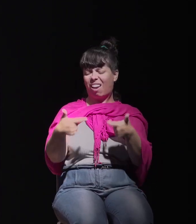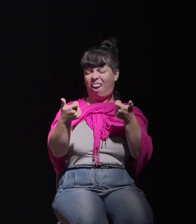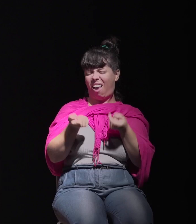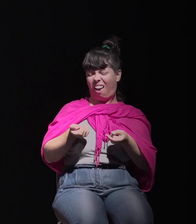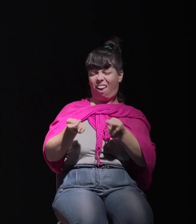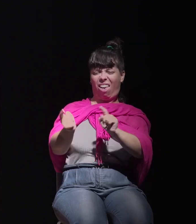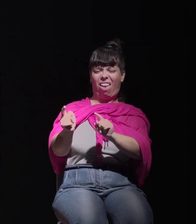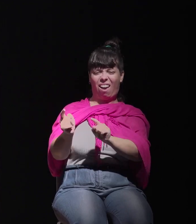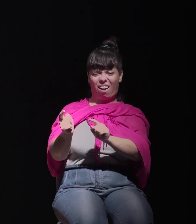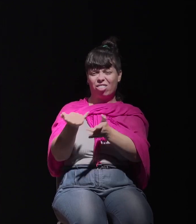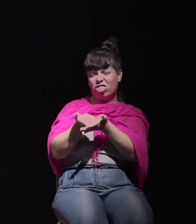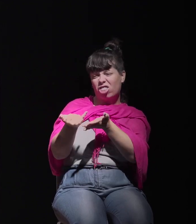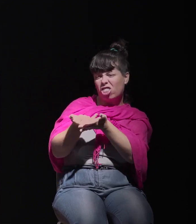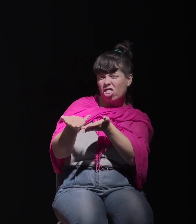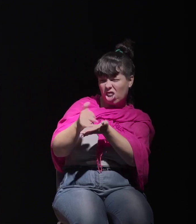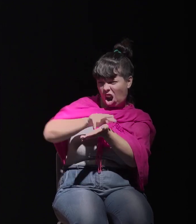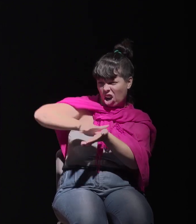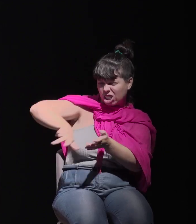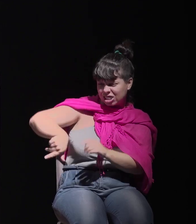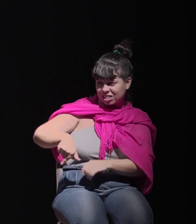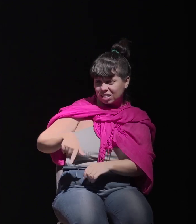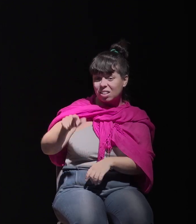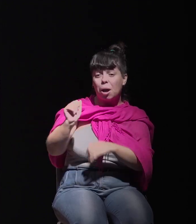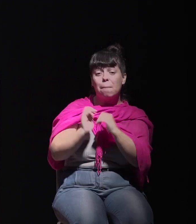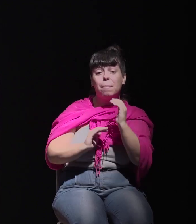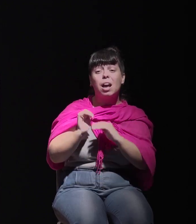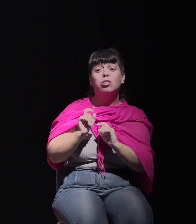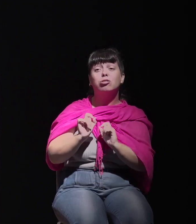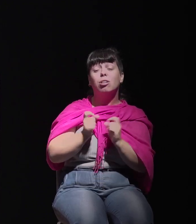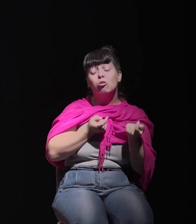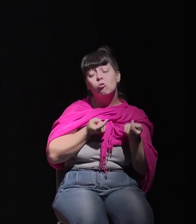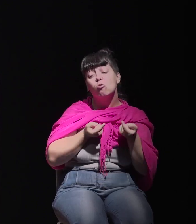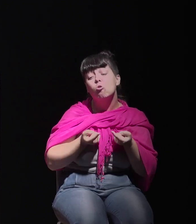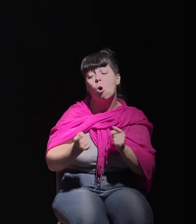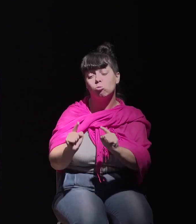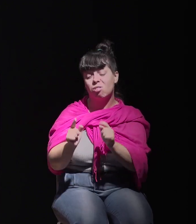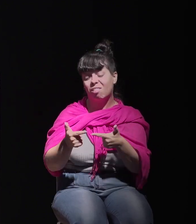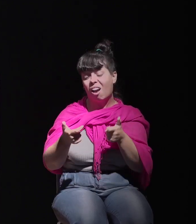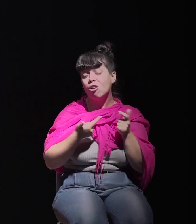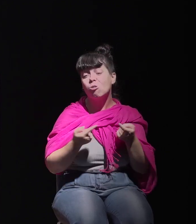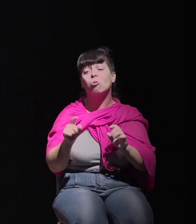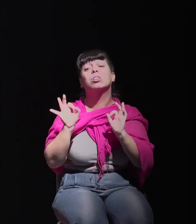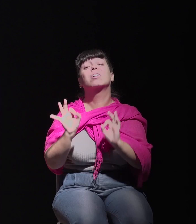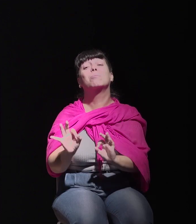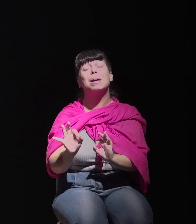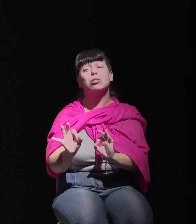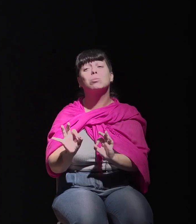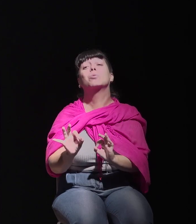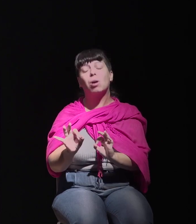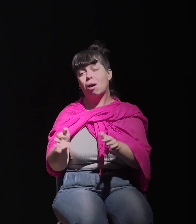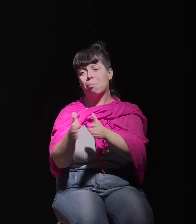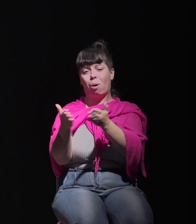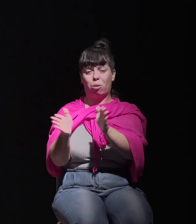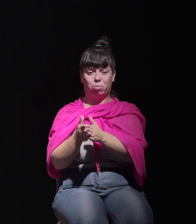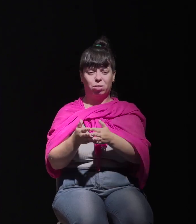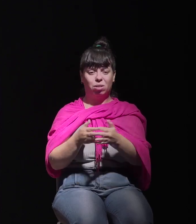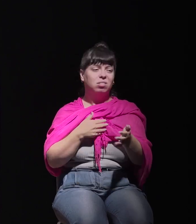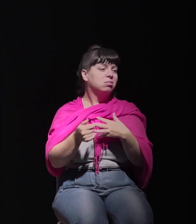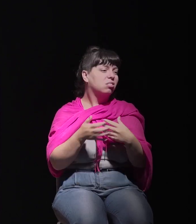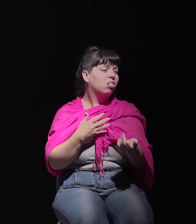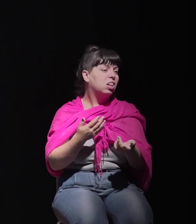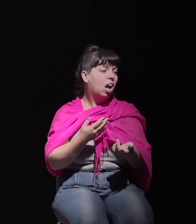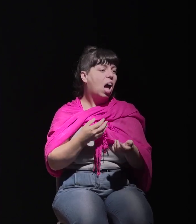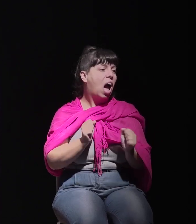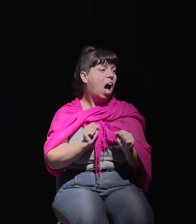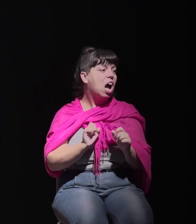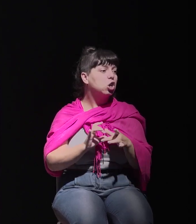que é composta por práticas que configuram uma verdadeira guerra aos pobres, na verdade. Tudo é pretexto para a invasão de territórios,